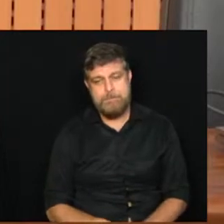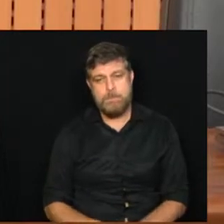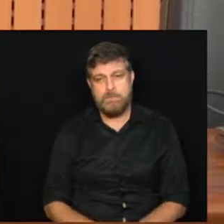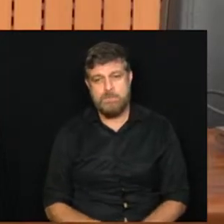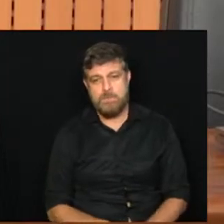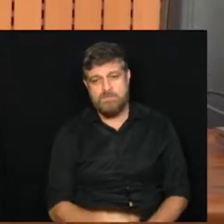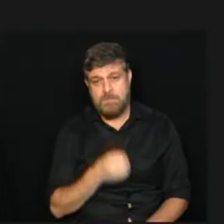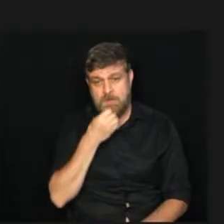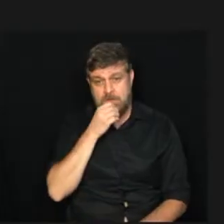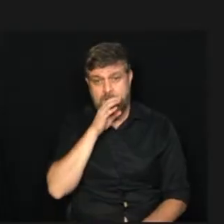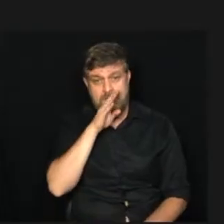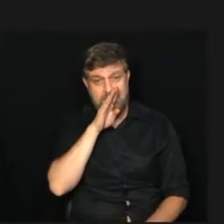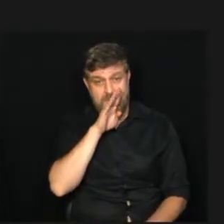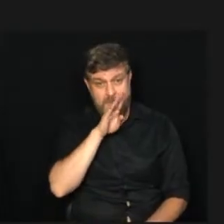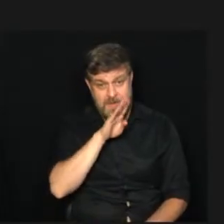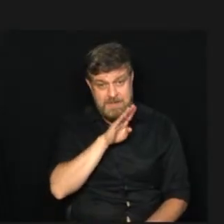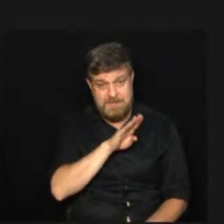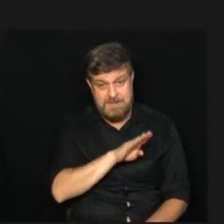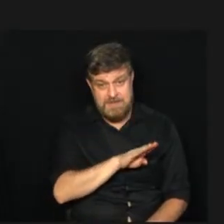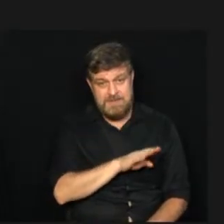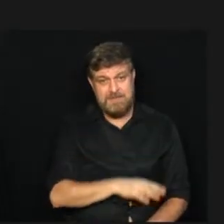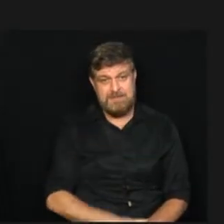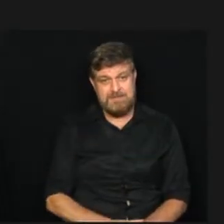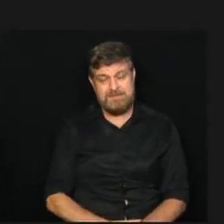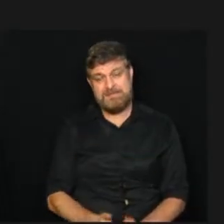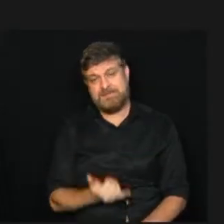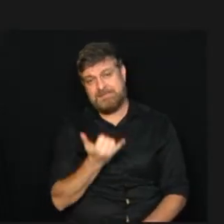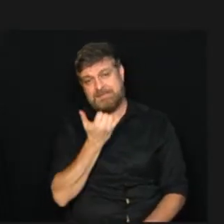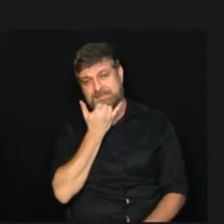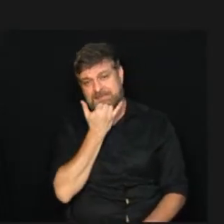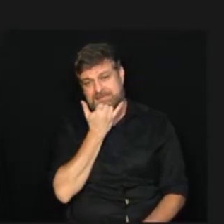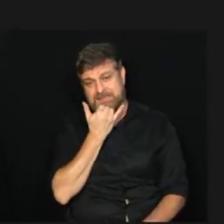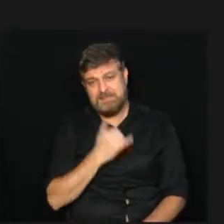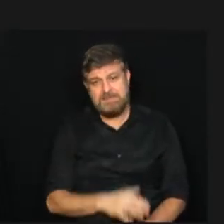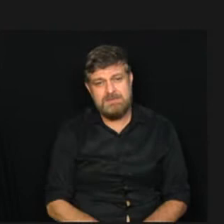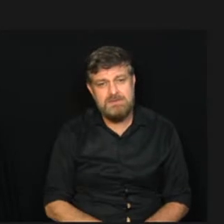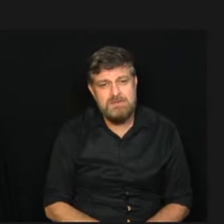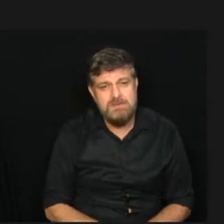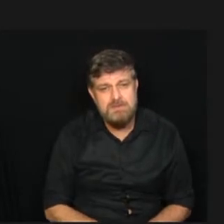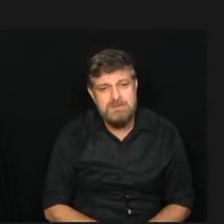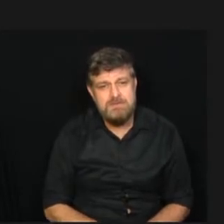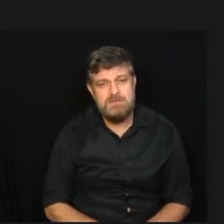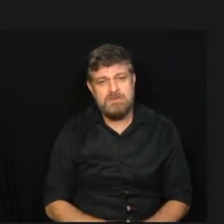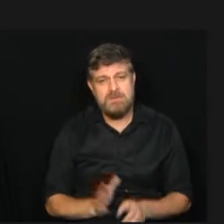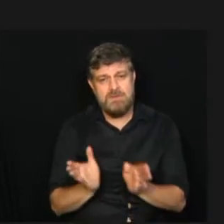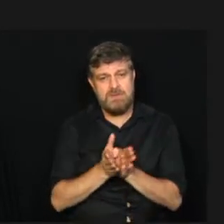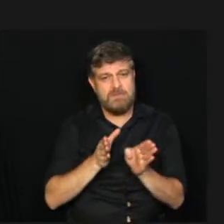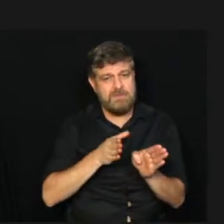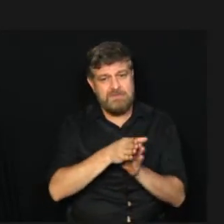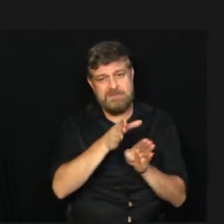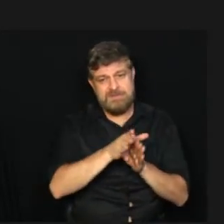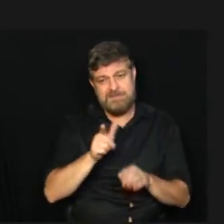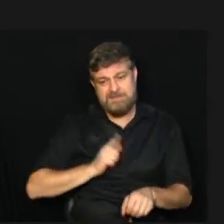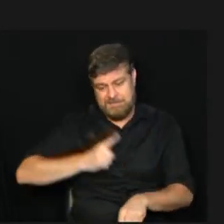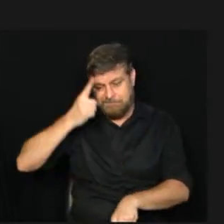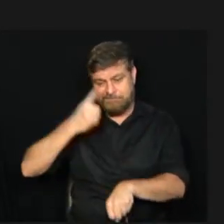Boa tarde. Desculpa, demora mais. Conselho é isso, né? Tem seus